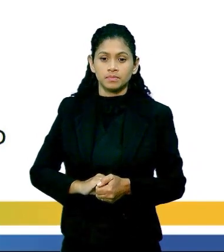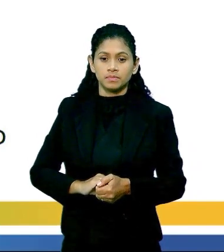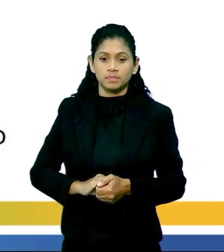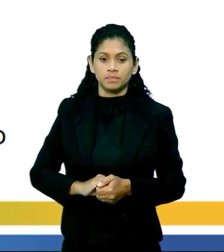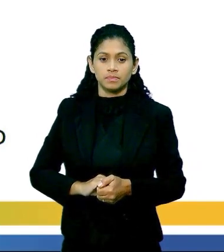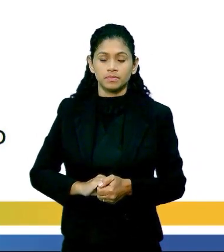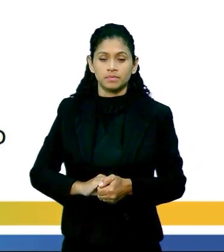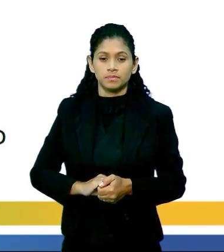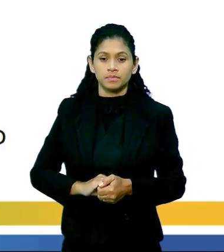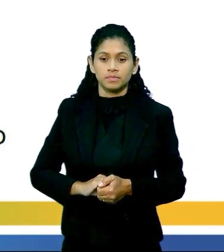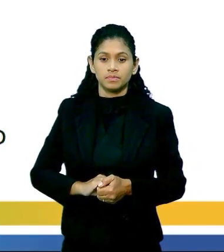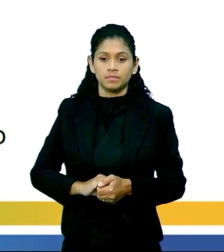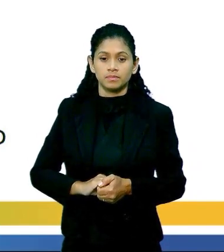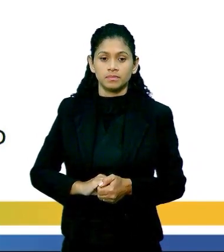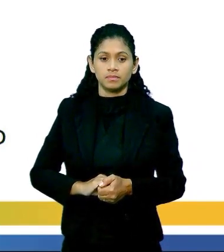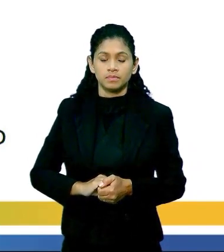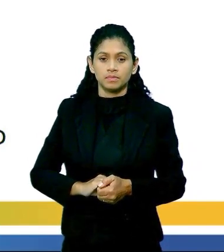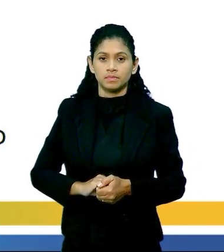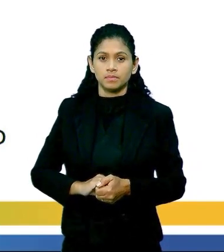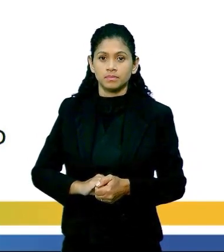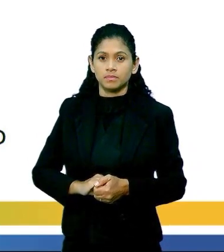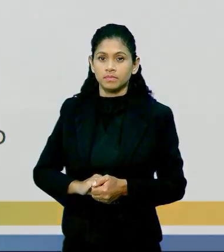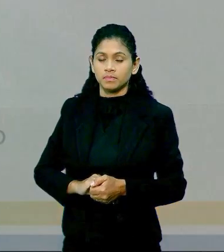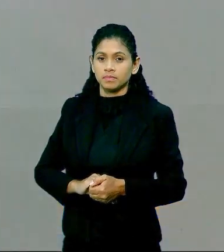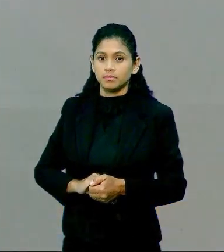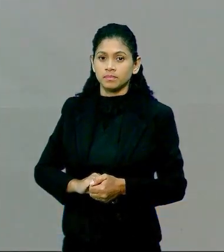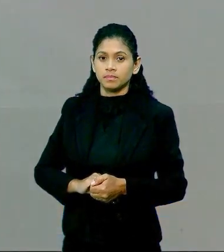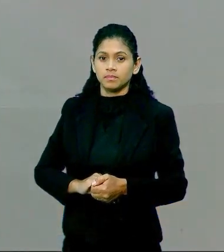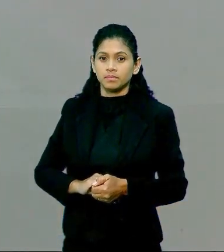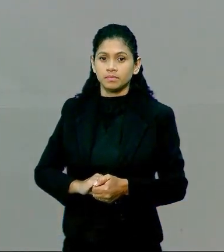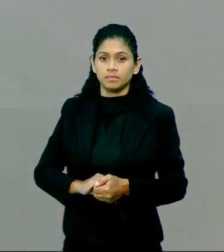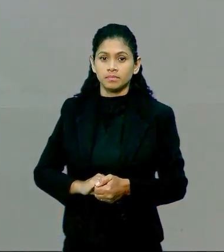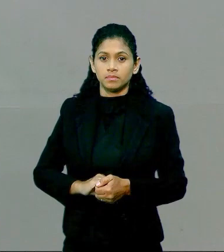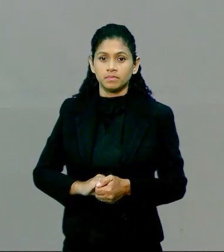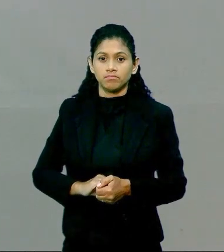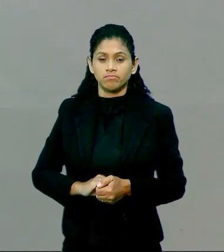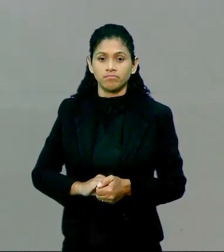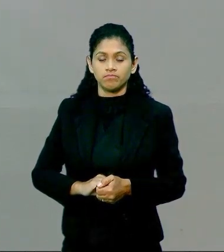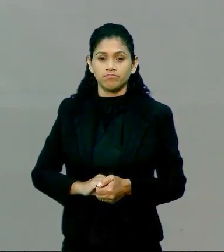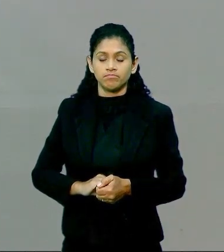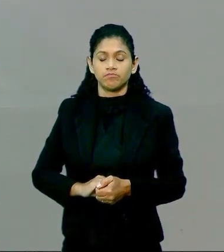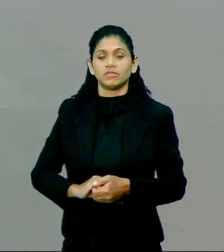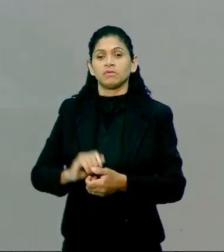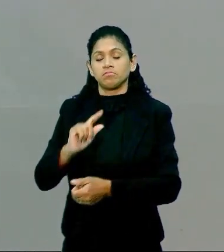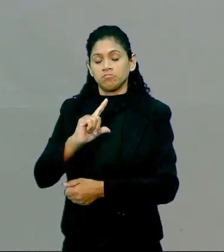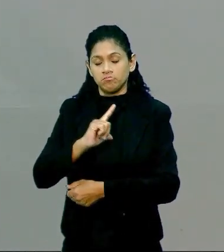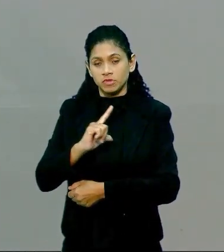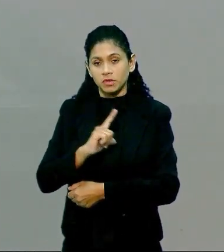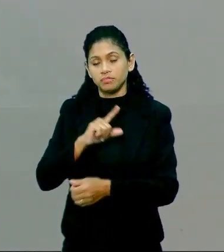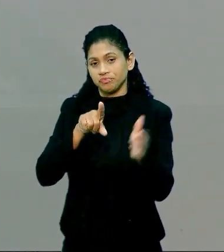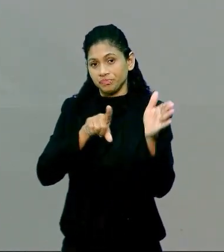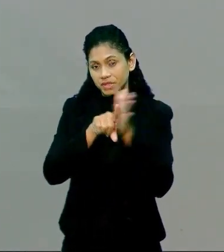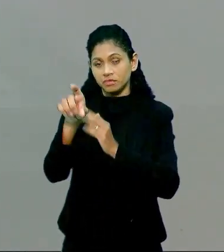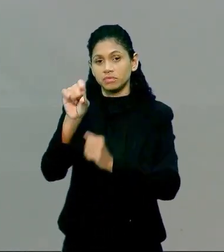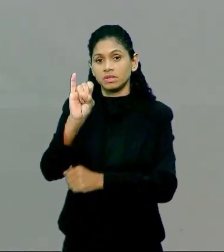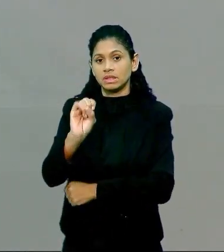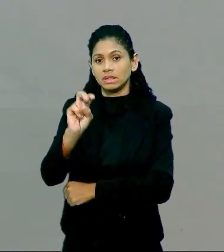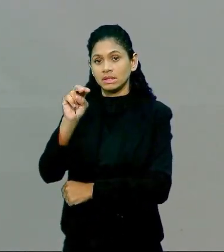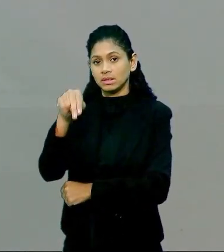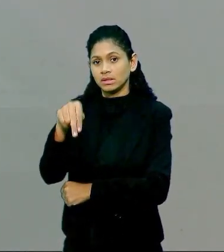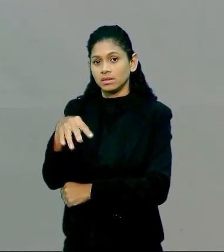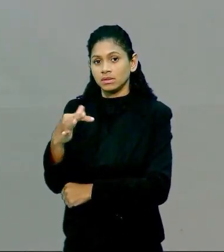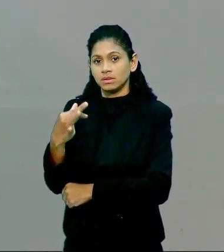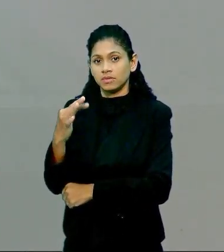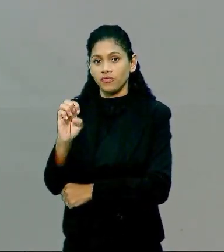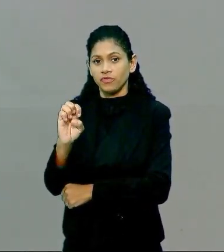feriados ocorrem na segunda metade do ano. Então aí caímos em uma questão de inferência. Antes de